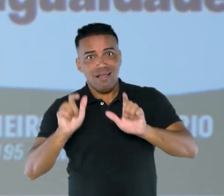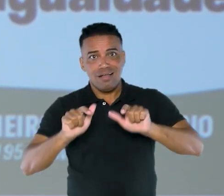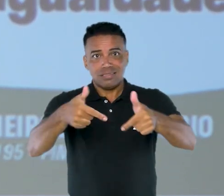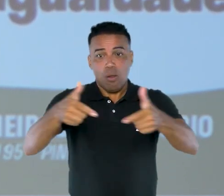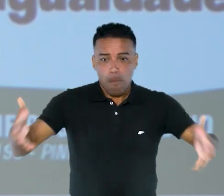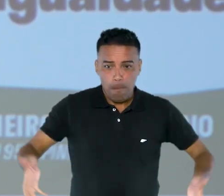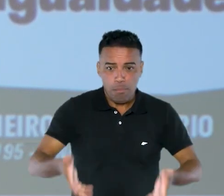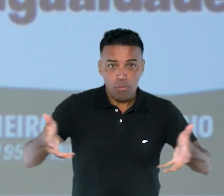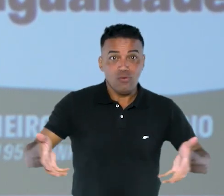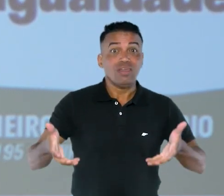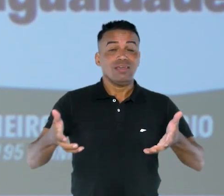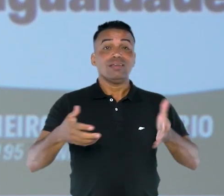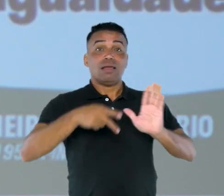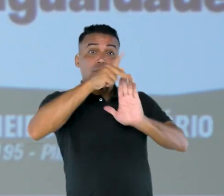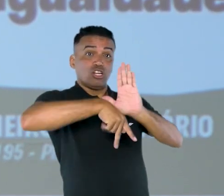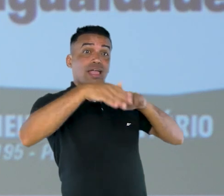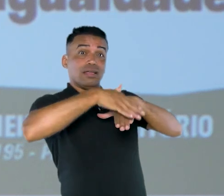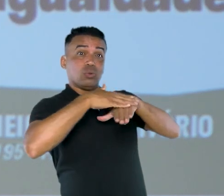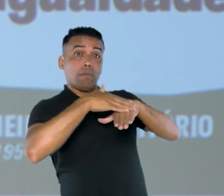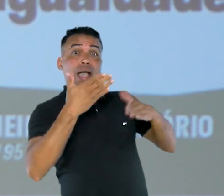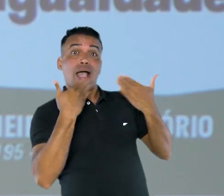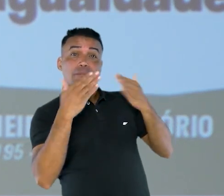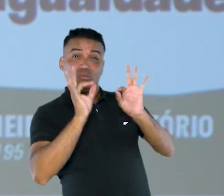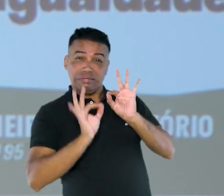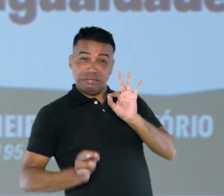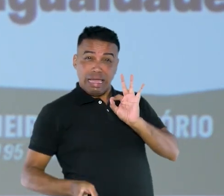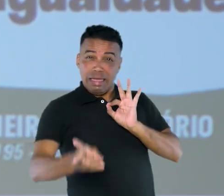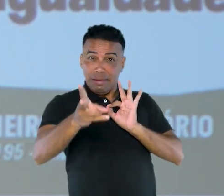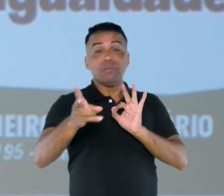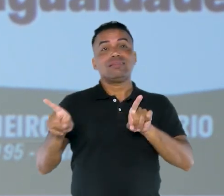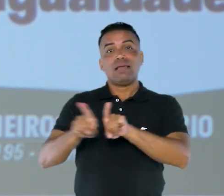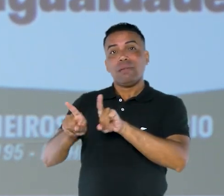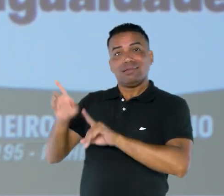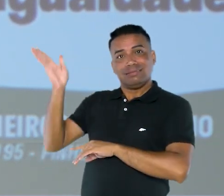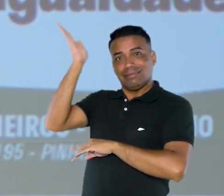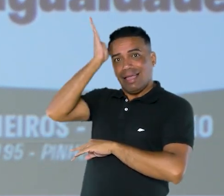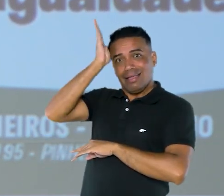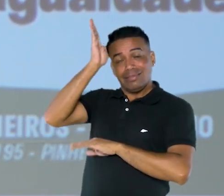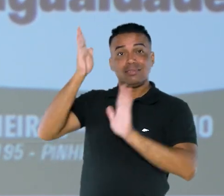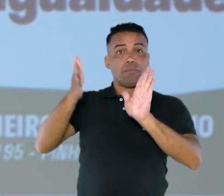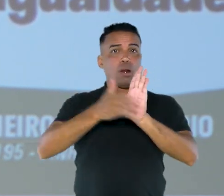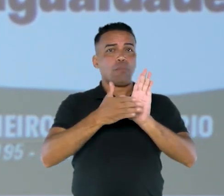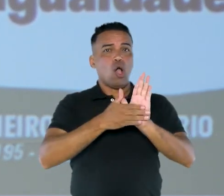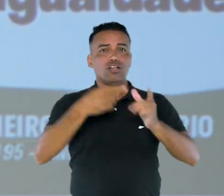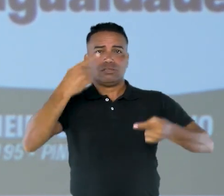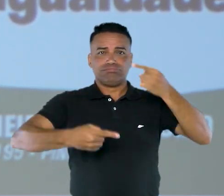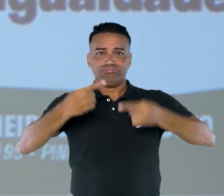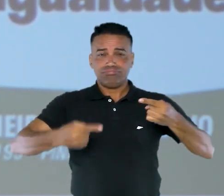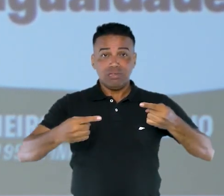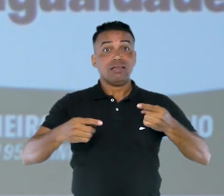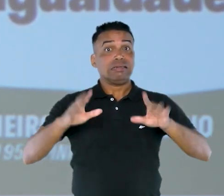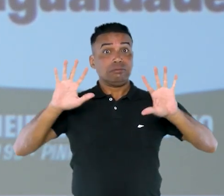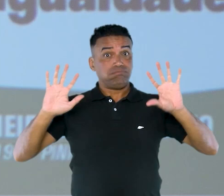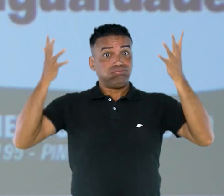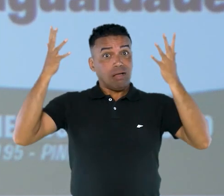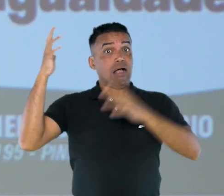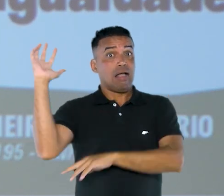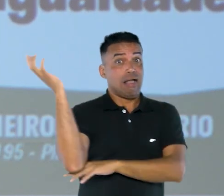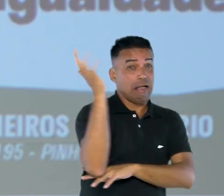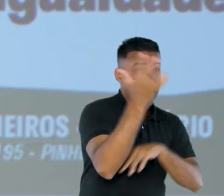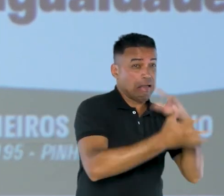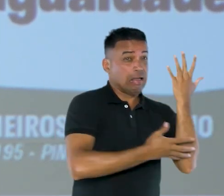série de ações promovidas pelo Sempre um Papo e o Sesc Pinheiros, coloca-se na pauta de discussões o tema